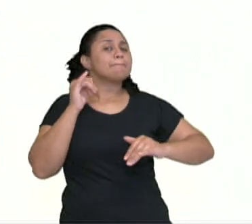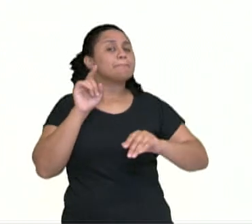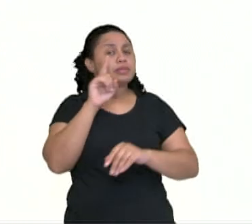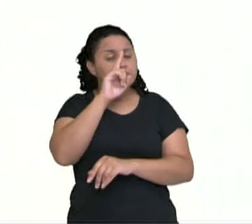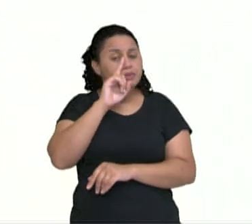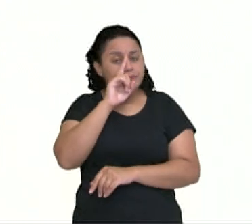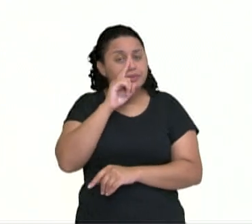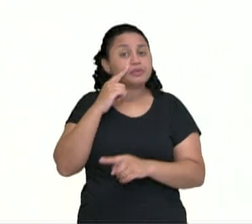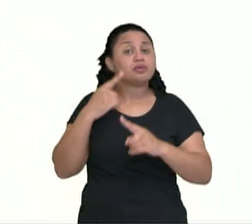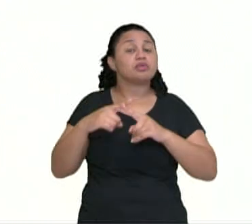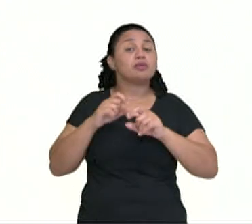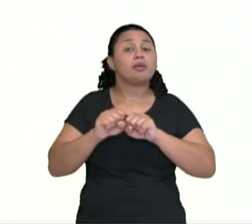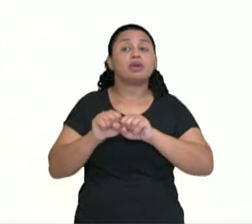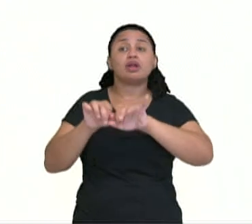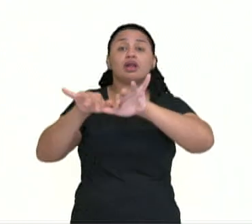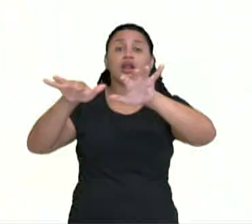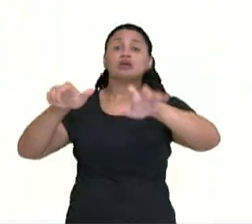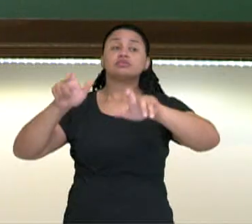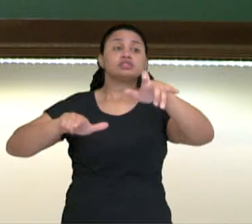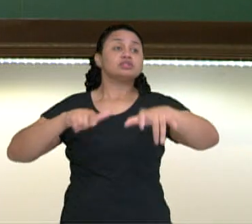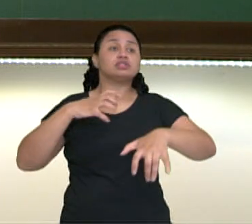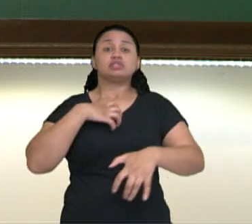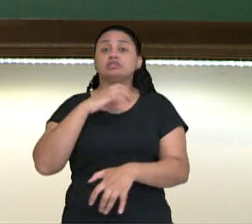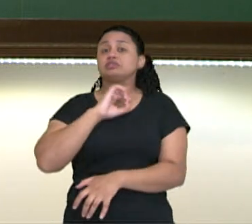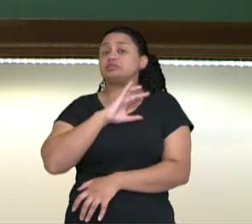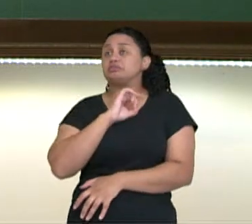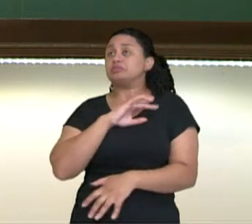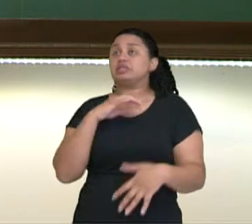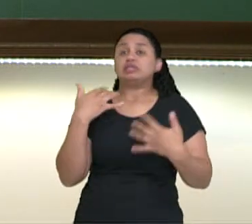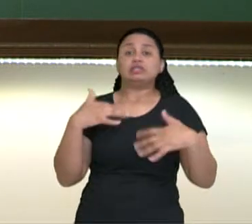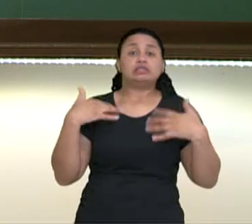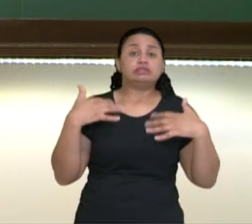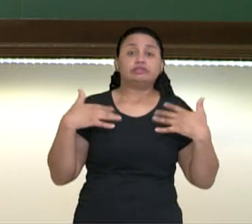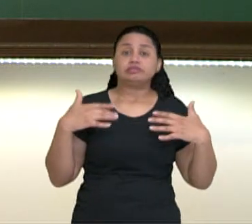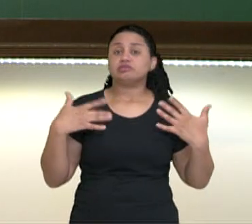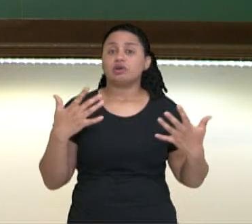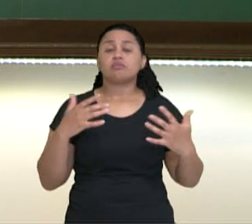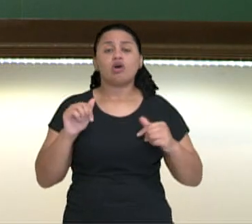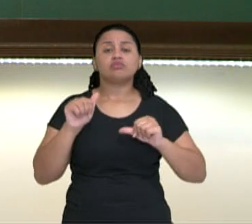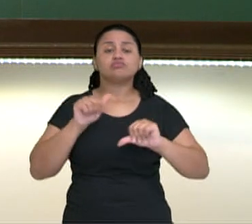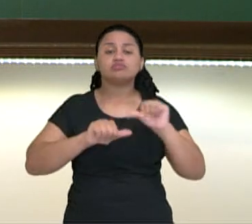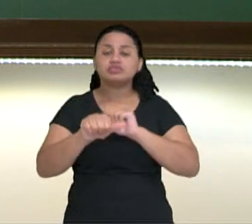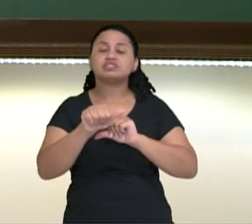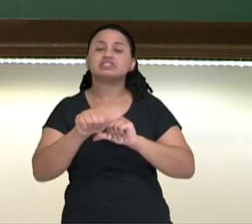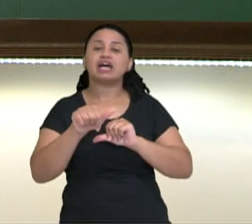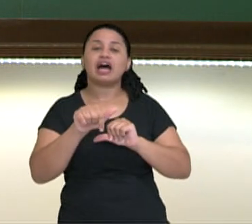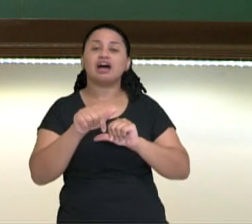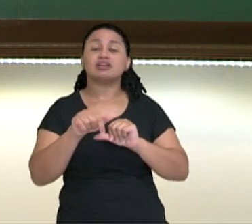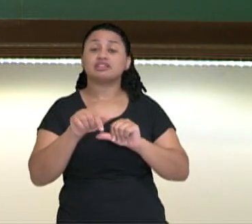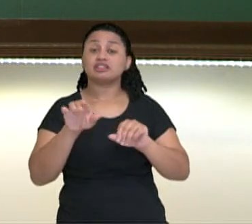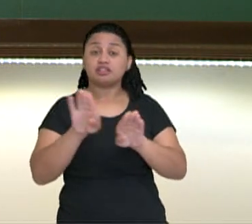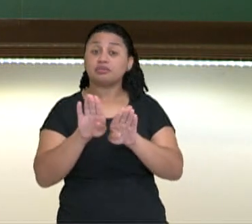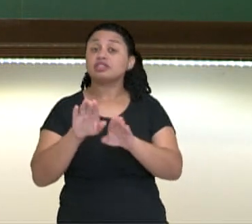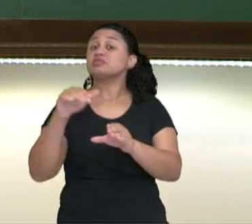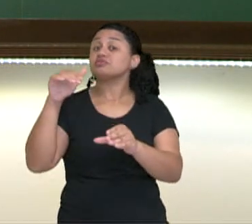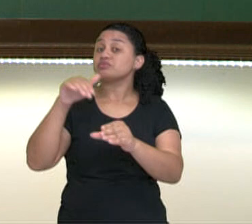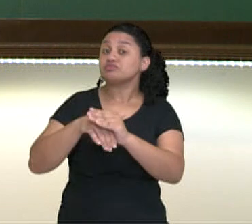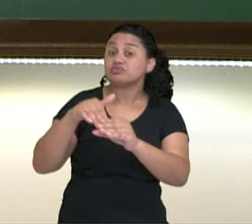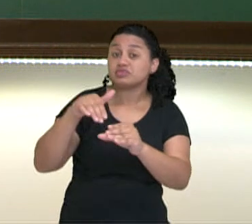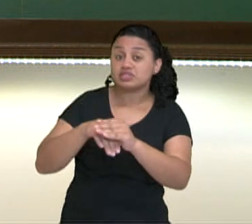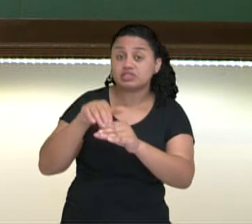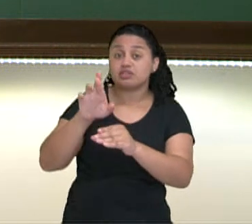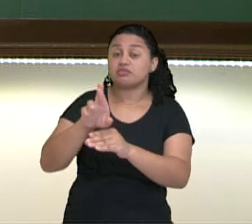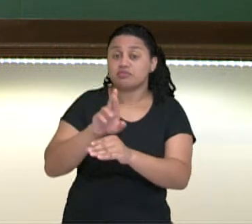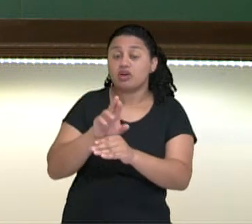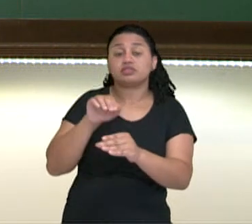ela pode espalhar terror, medo, pode mudar o resultado de uma eleição, ela pode